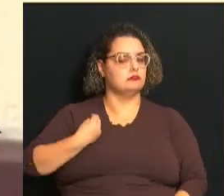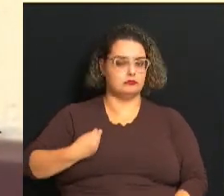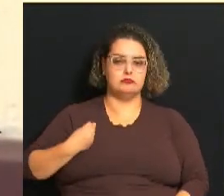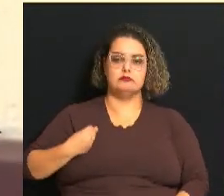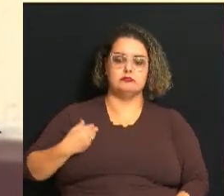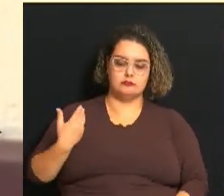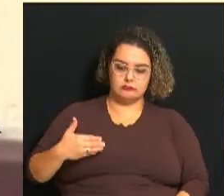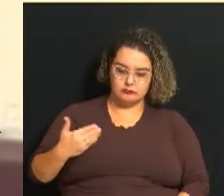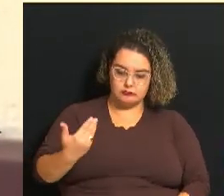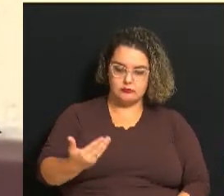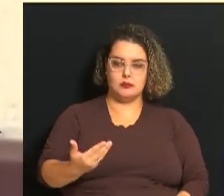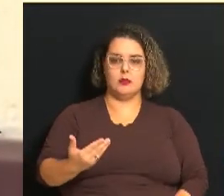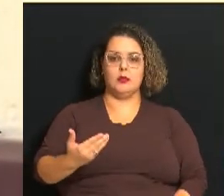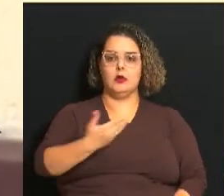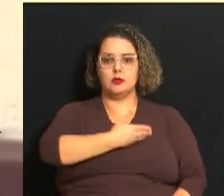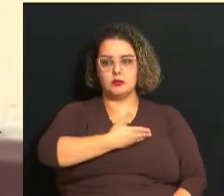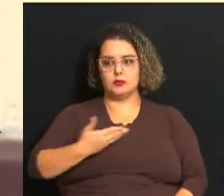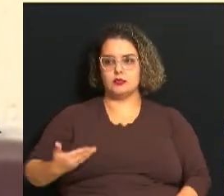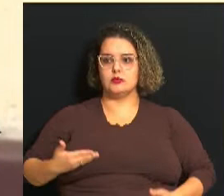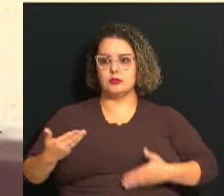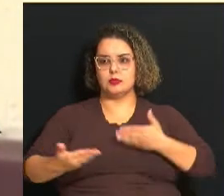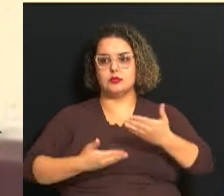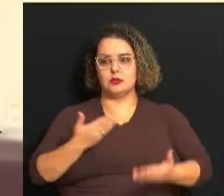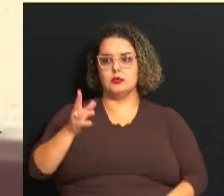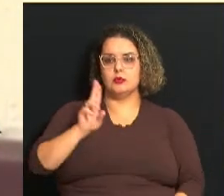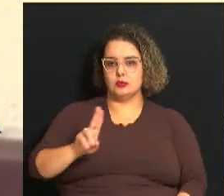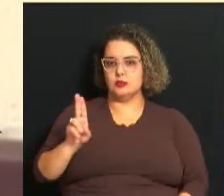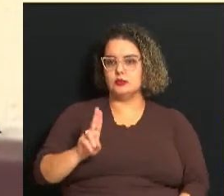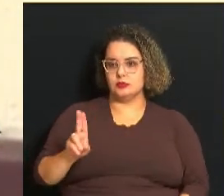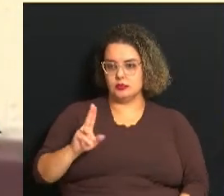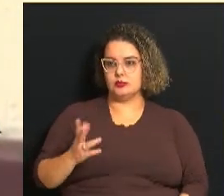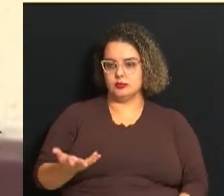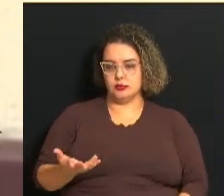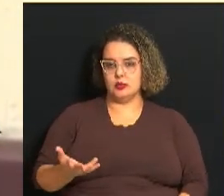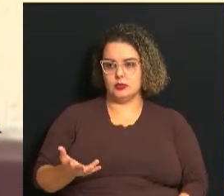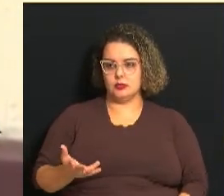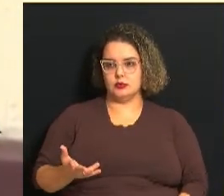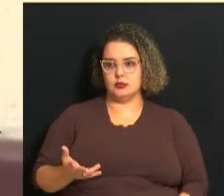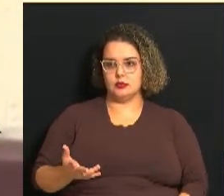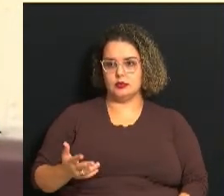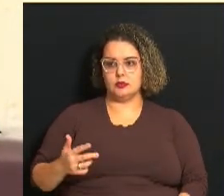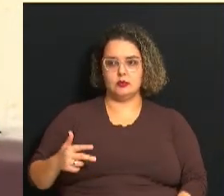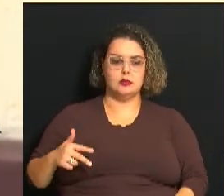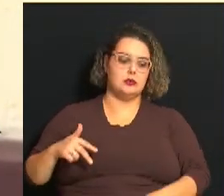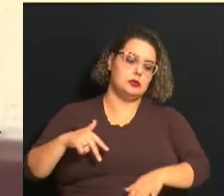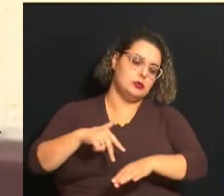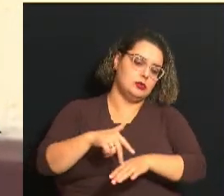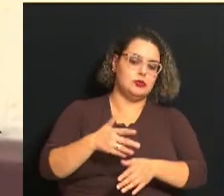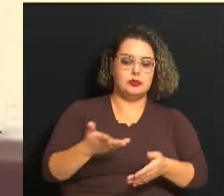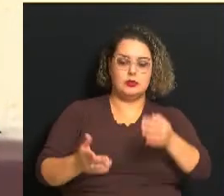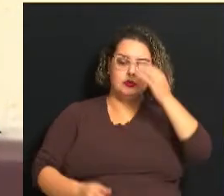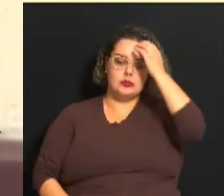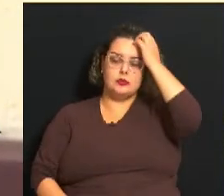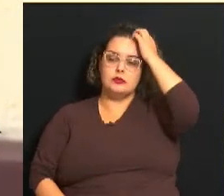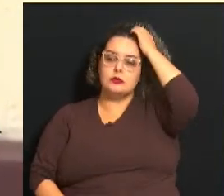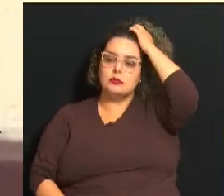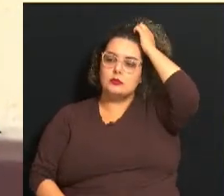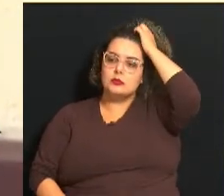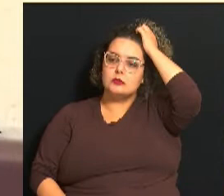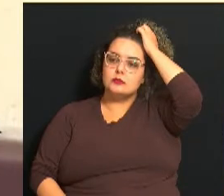serviço público ele é muito utilizado isso nessa coisa do colocar à disposição da questão